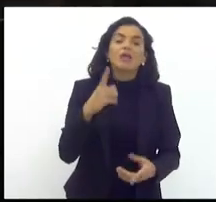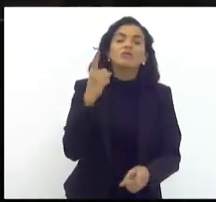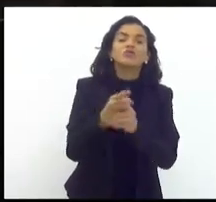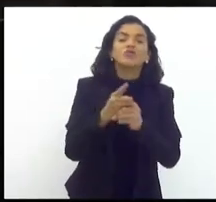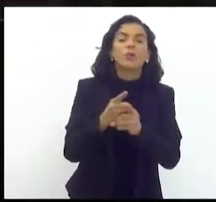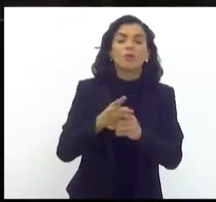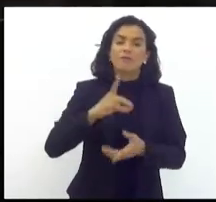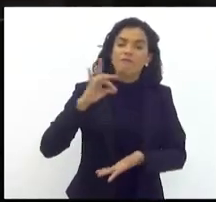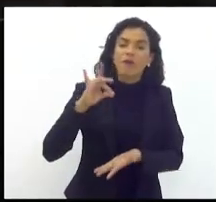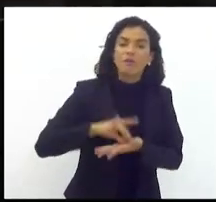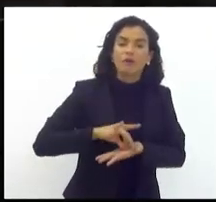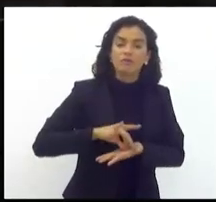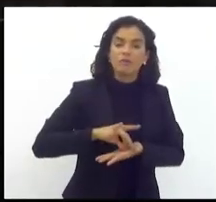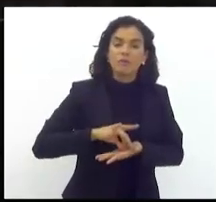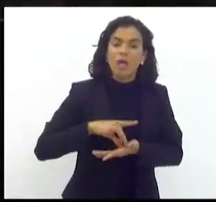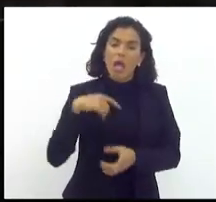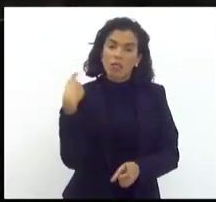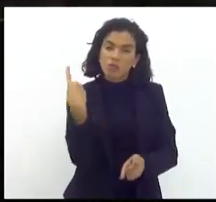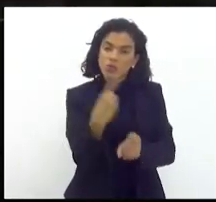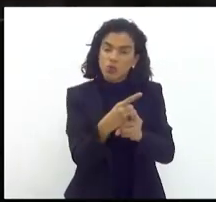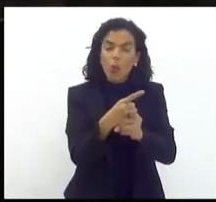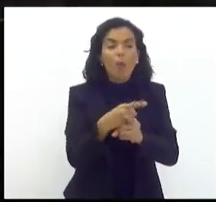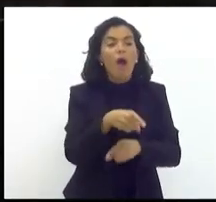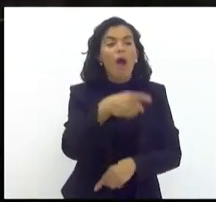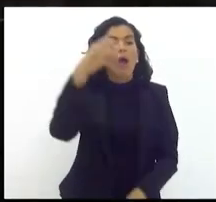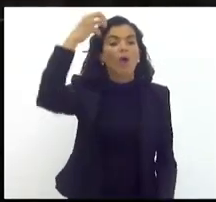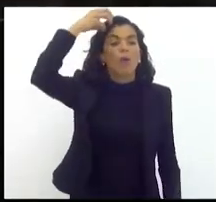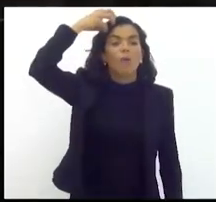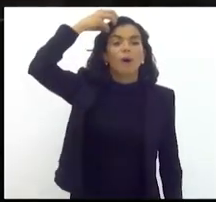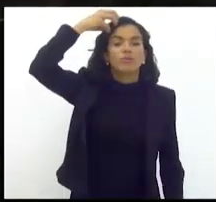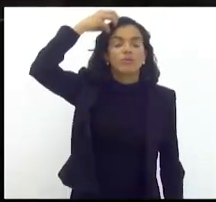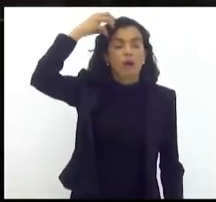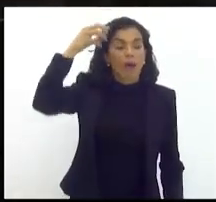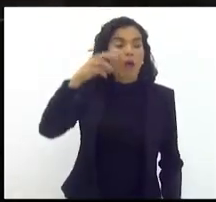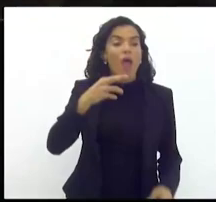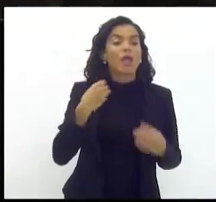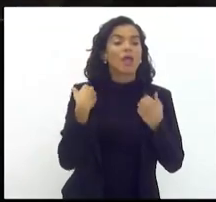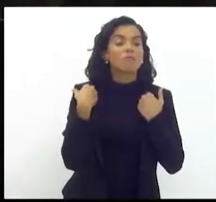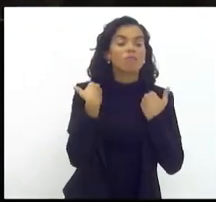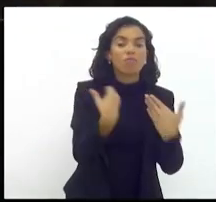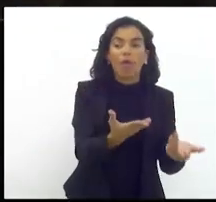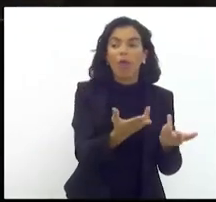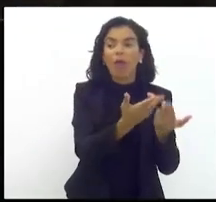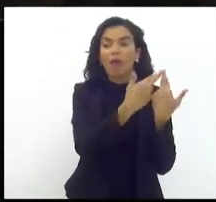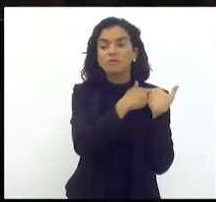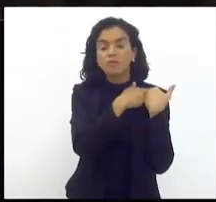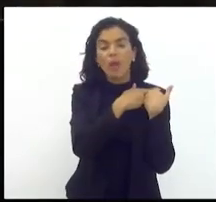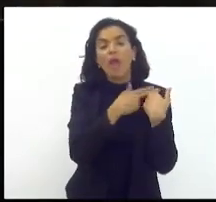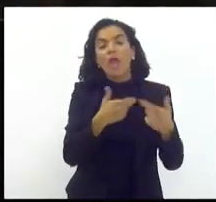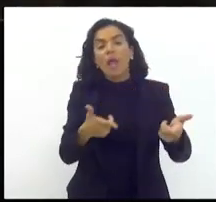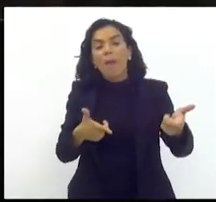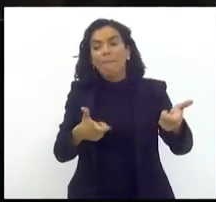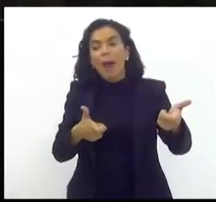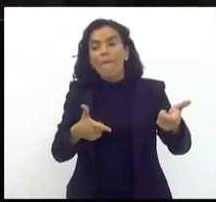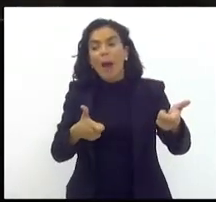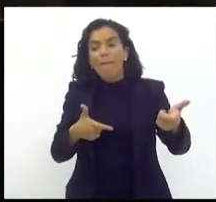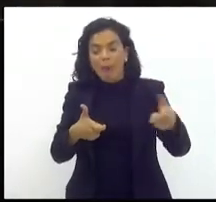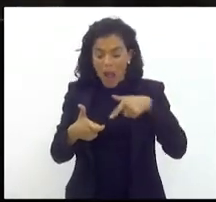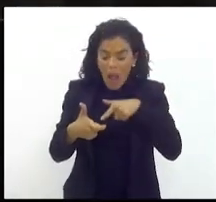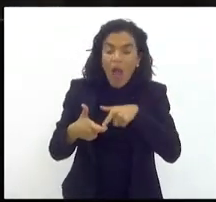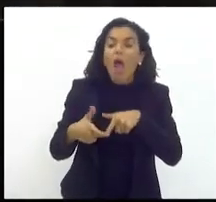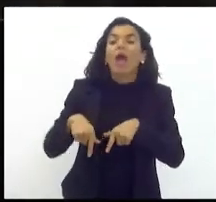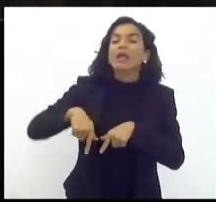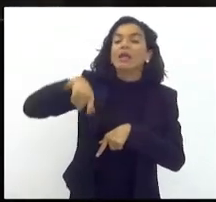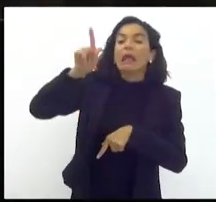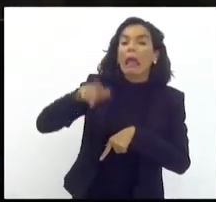é que se descubra os verdadeiros culpados é que se responsabilize de fato quem apertou o gatilho não se